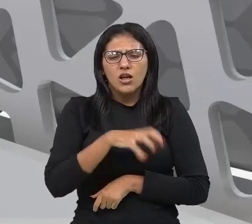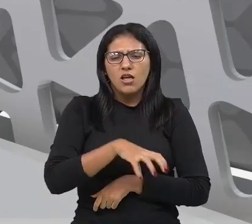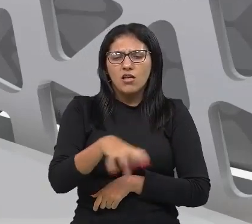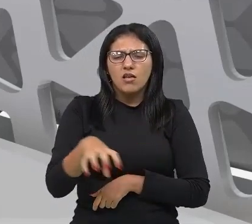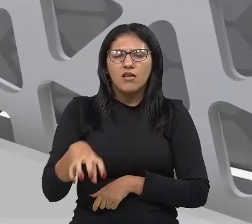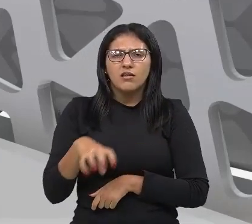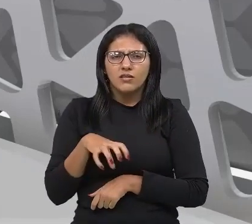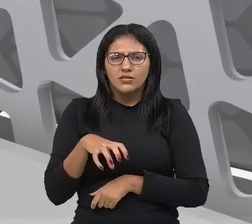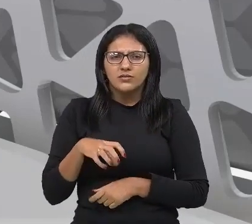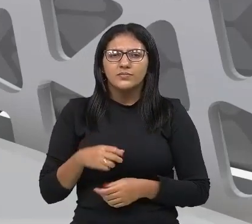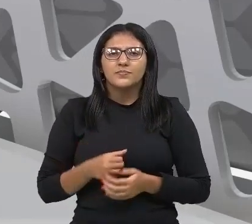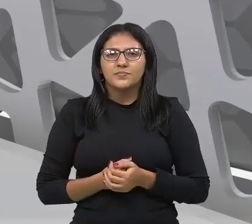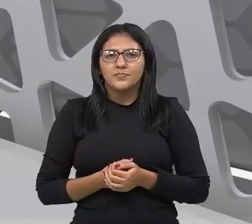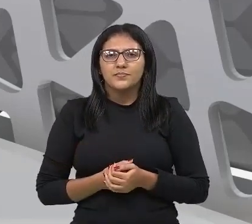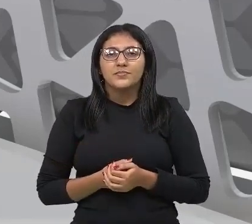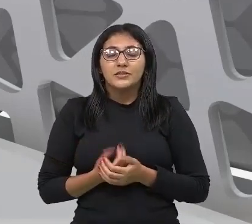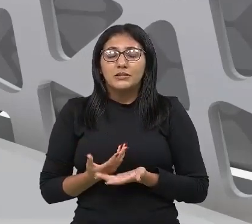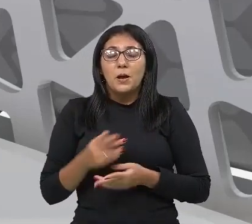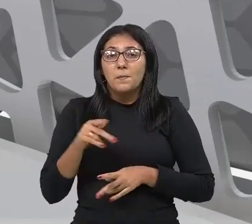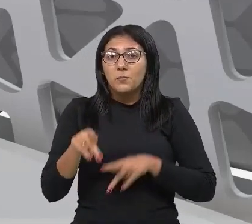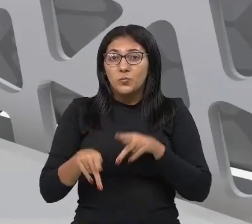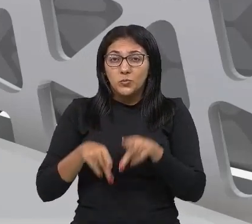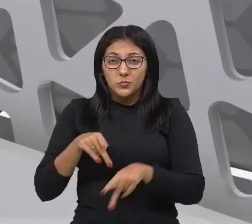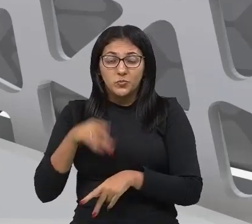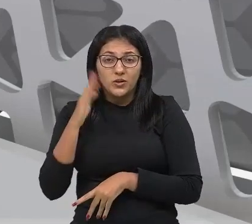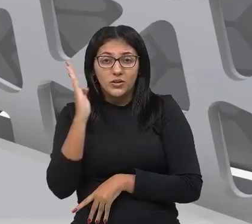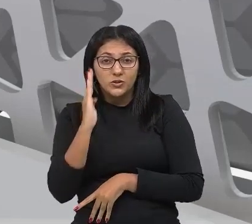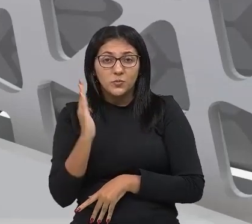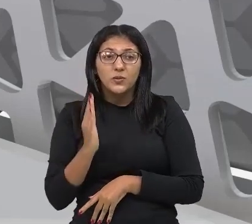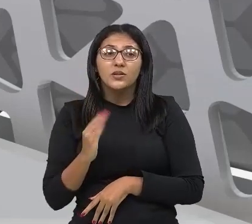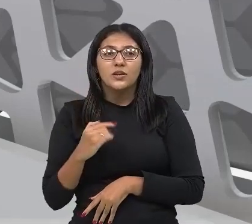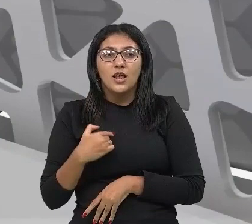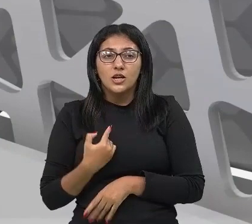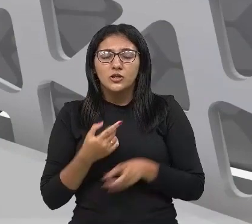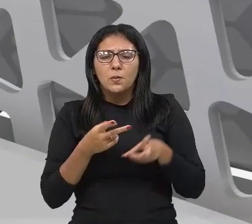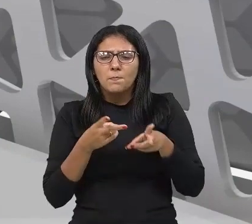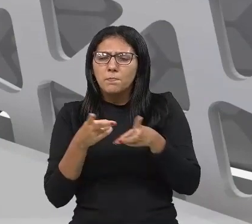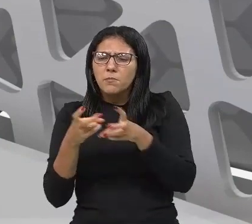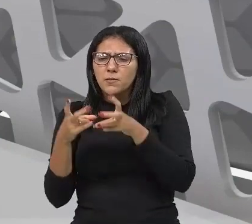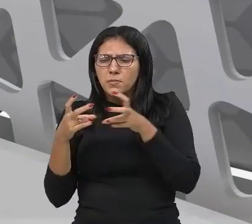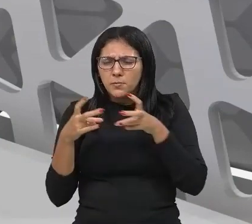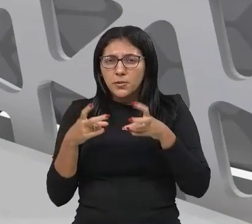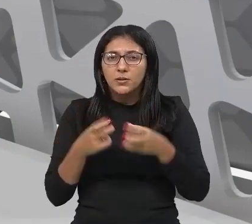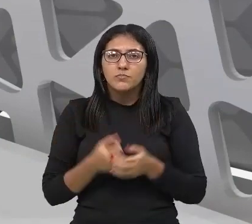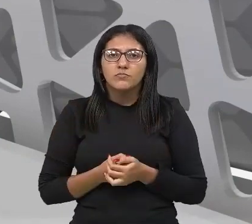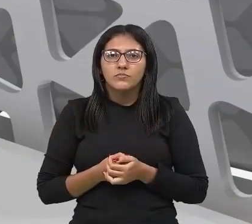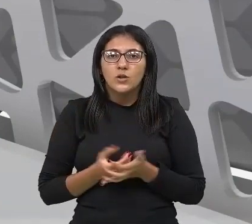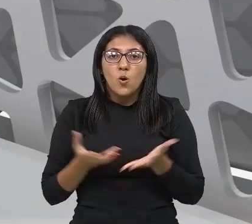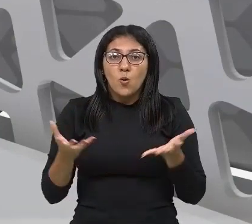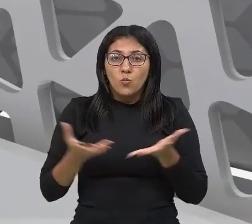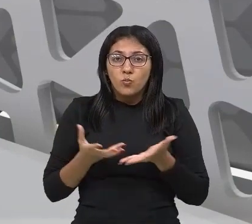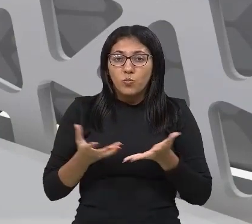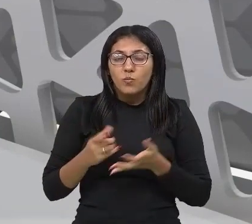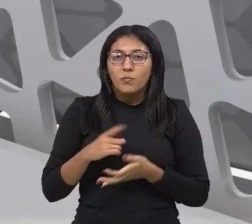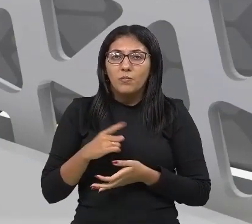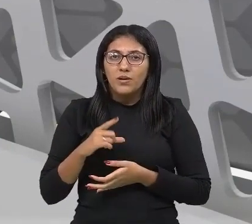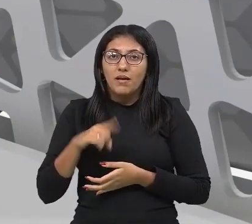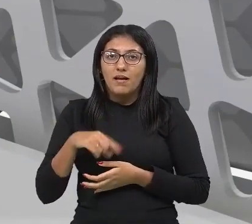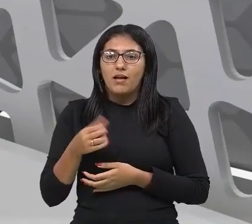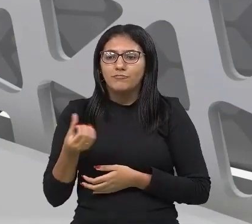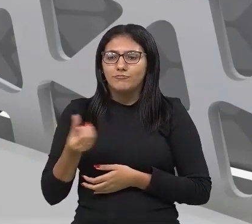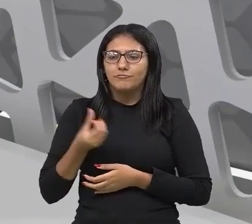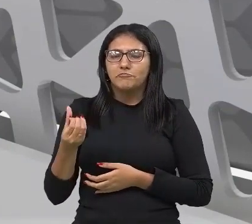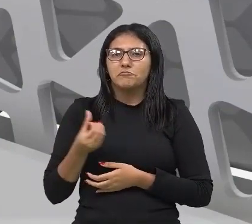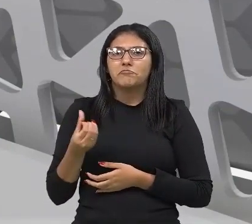a população brasileira, a gente vai verificar que atualmente ela vai ser a 6ª maior